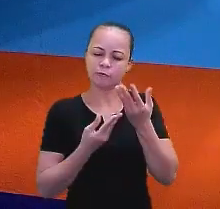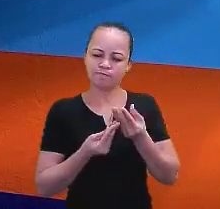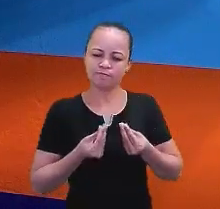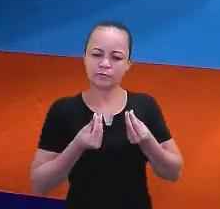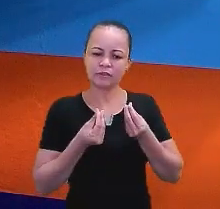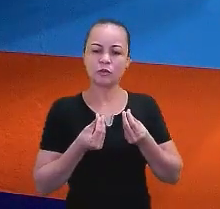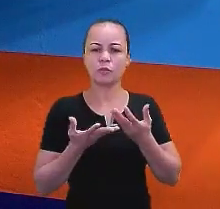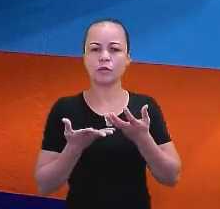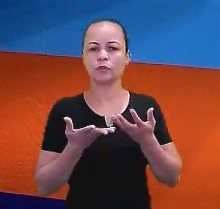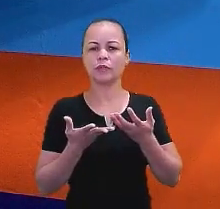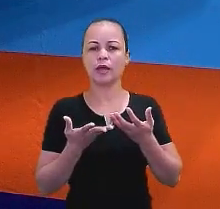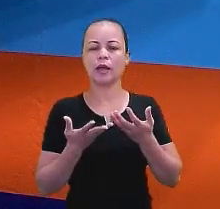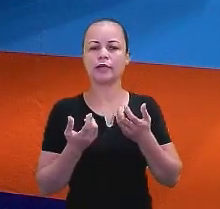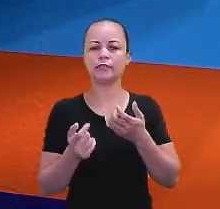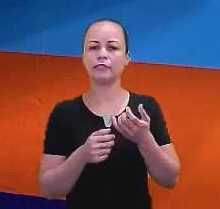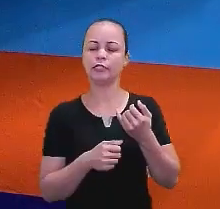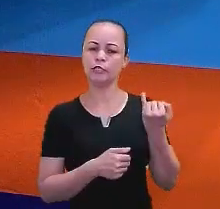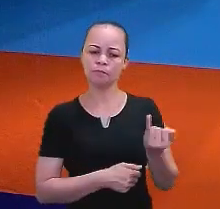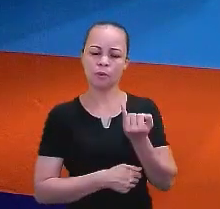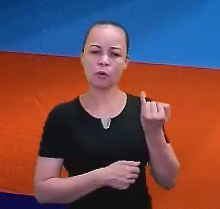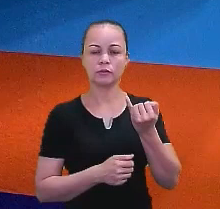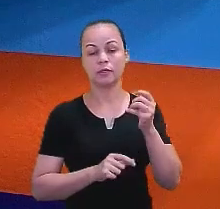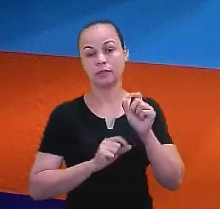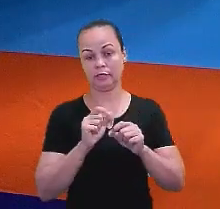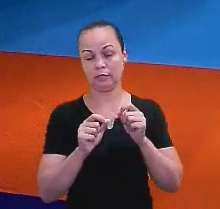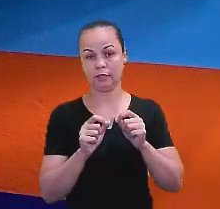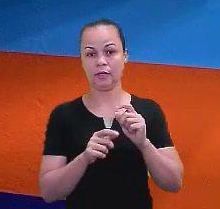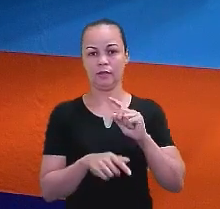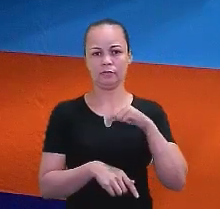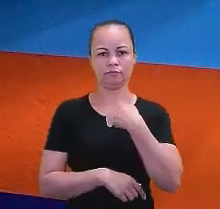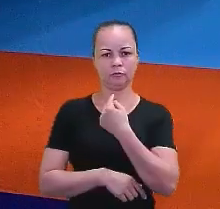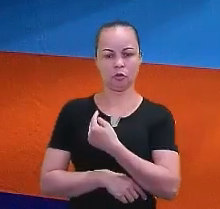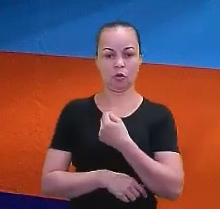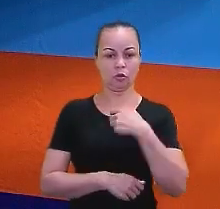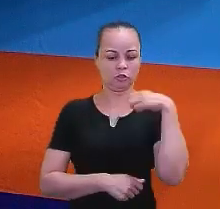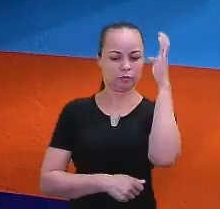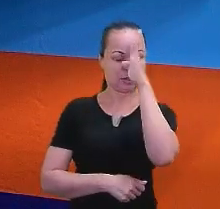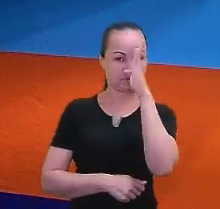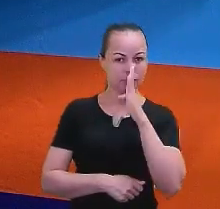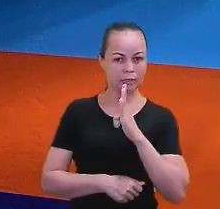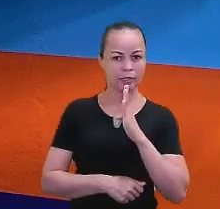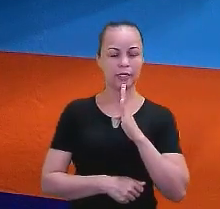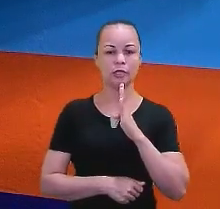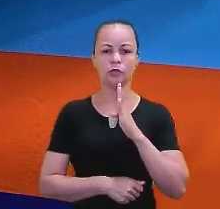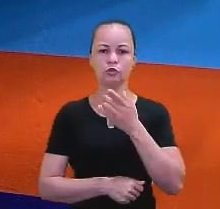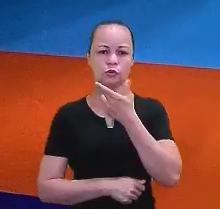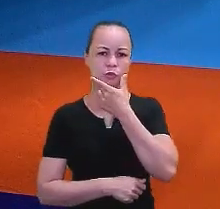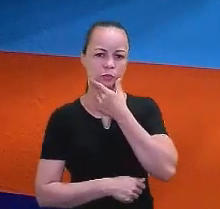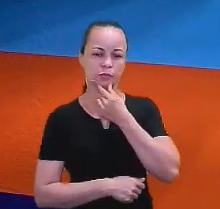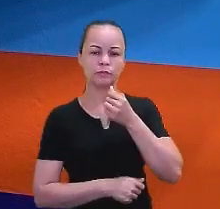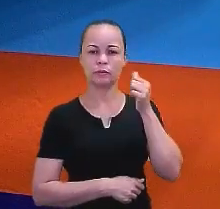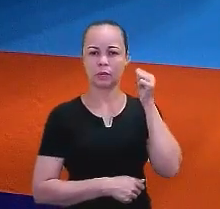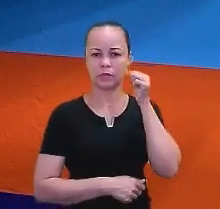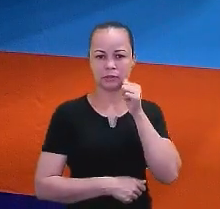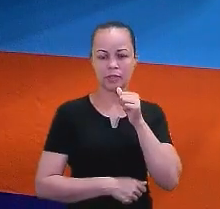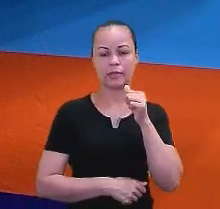que se as pessoas, ou se nós, brasileiras,